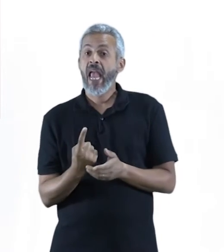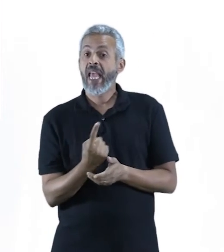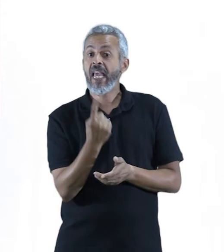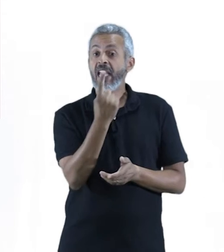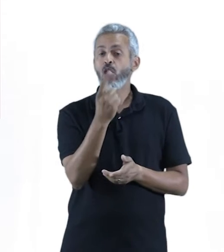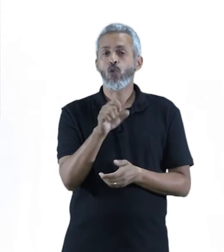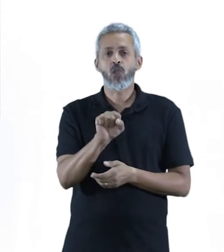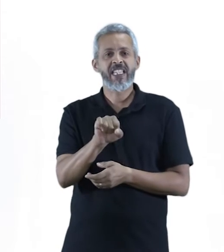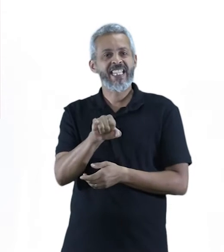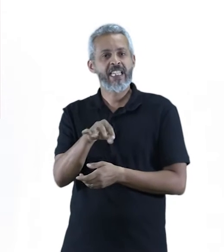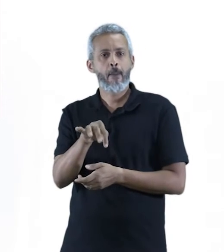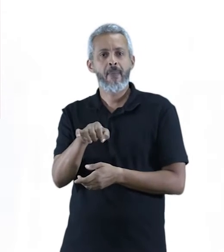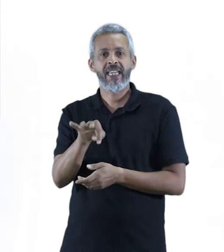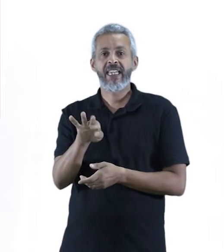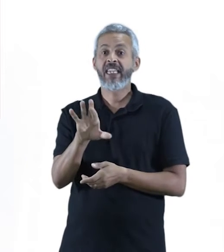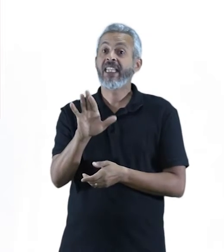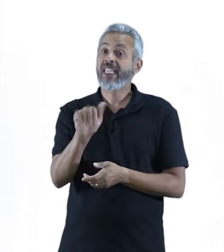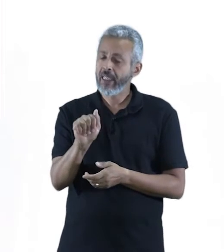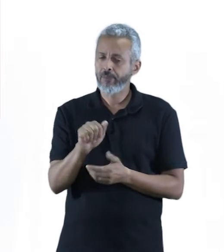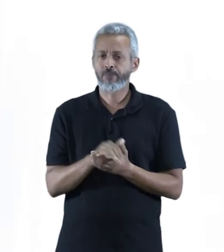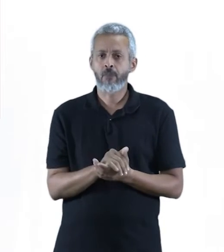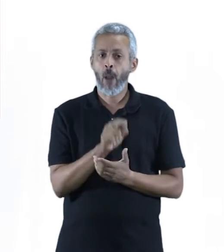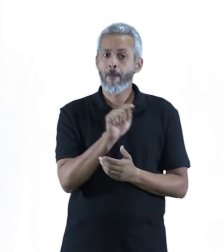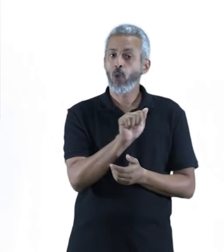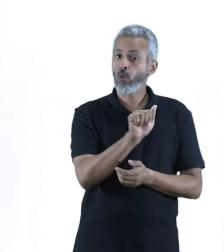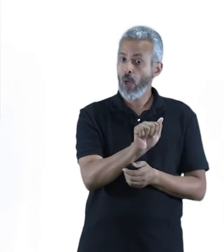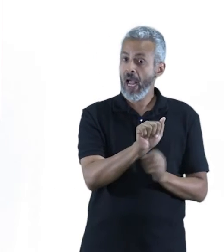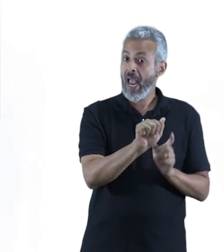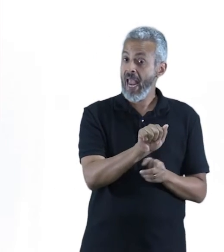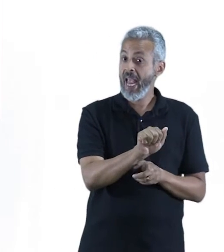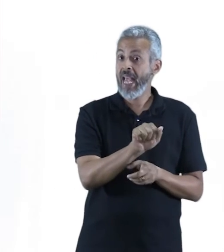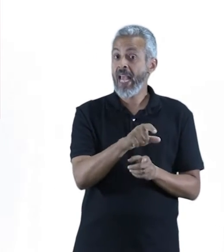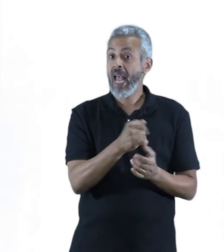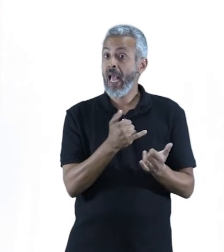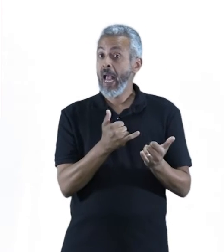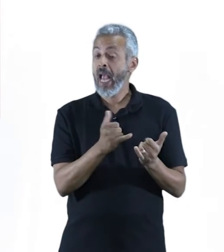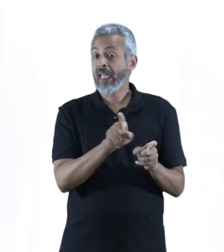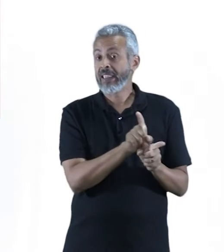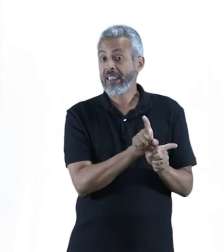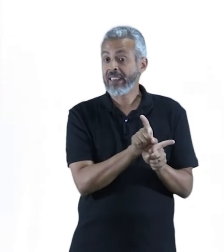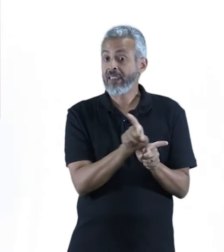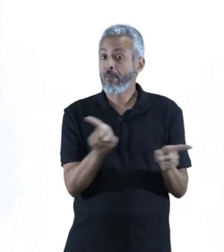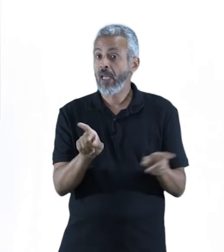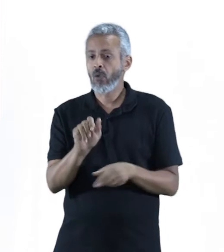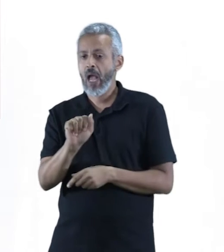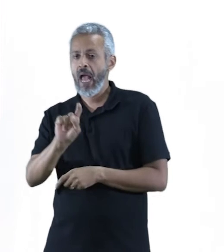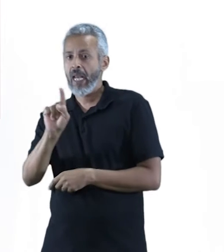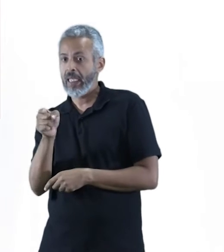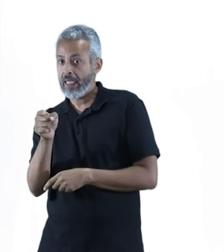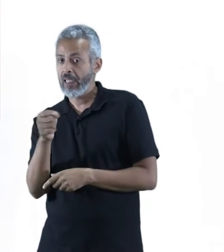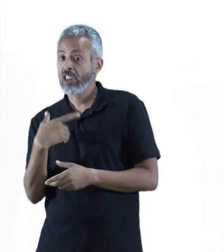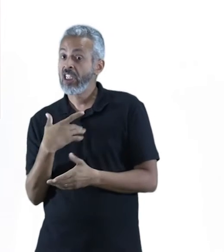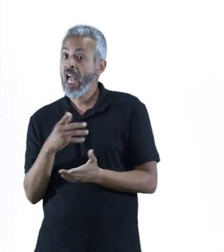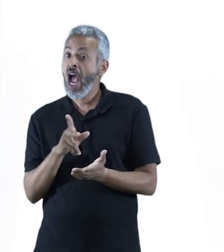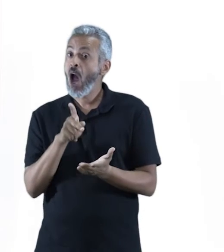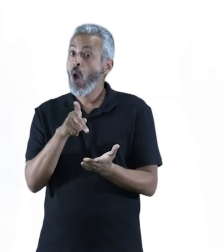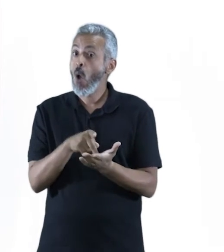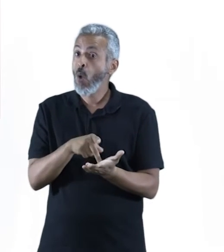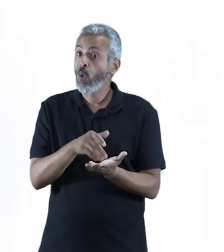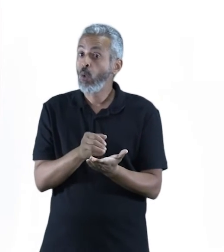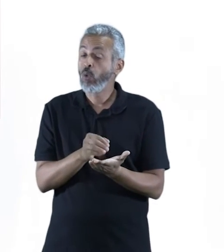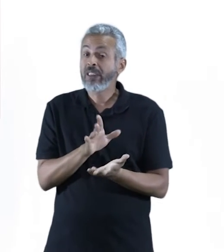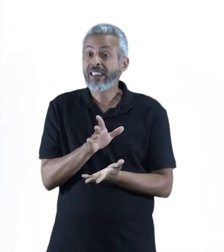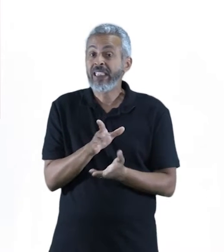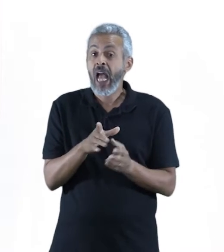de simetria. Um ponto A é simétrico à linha se a partir da origem obtemos